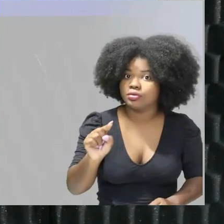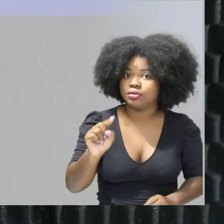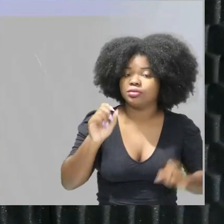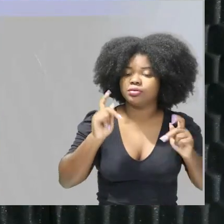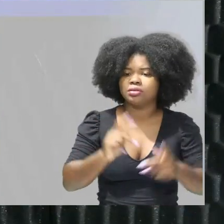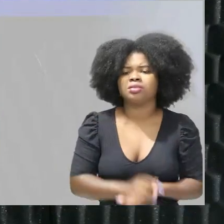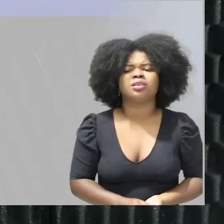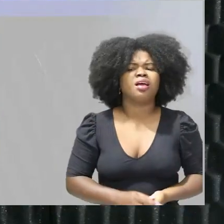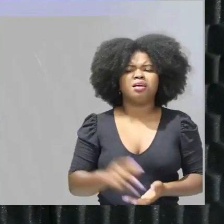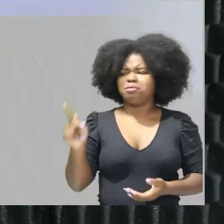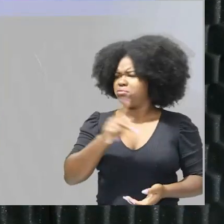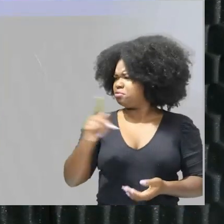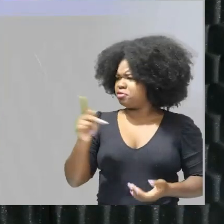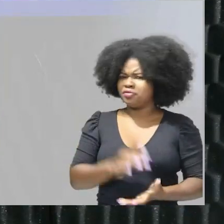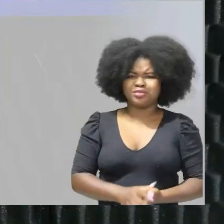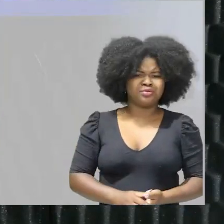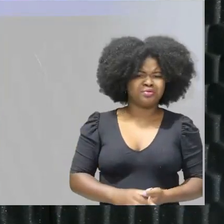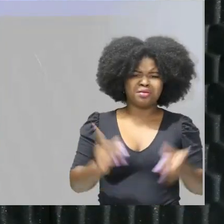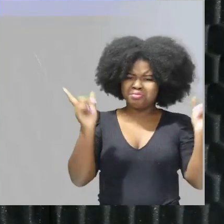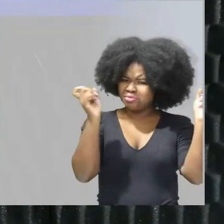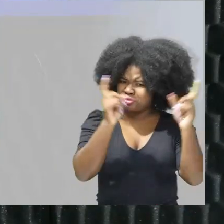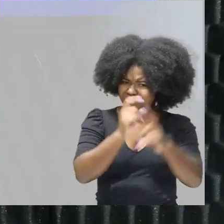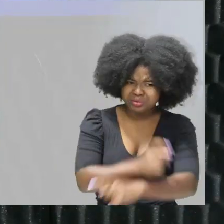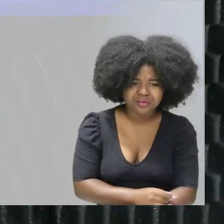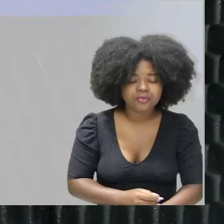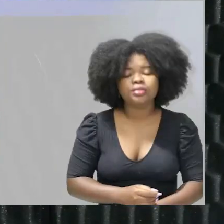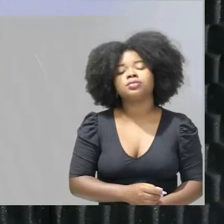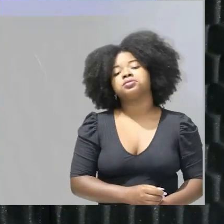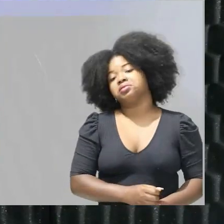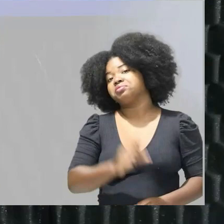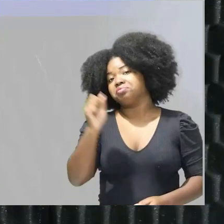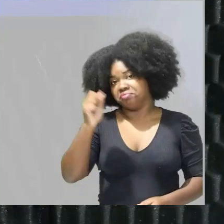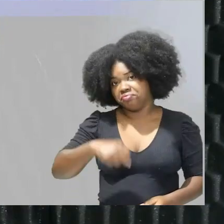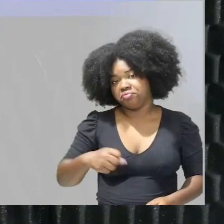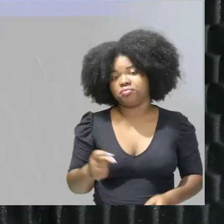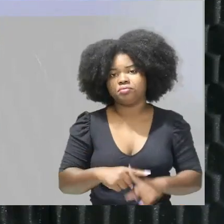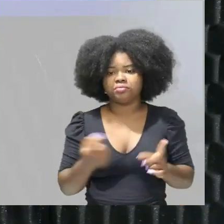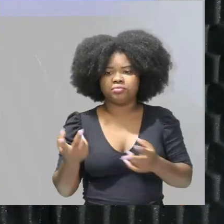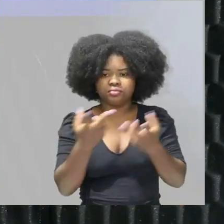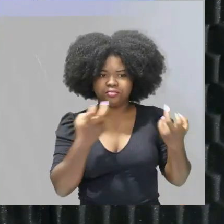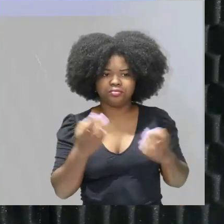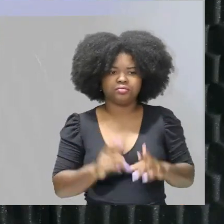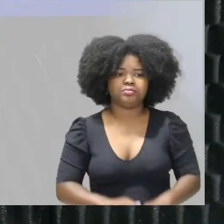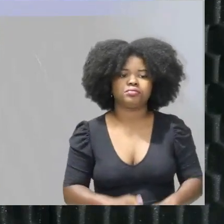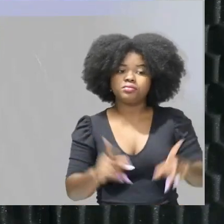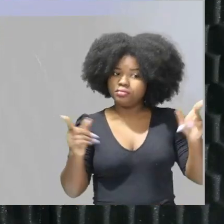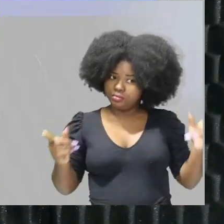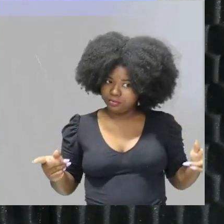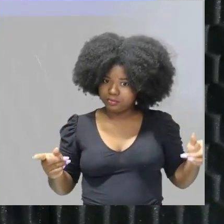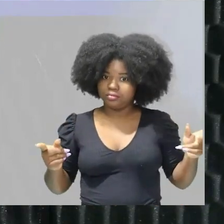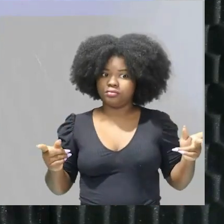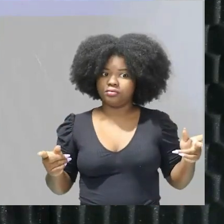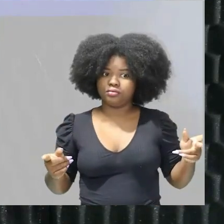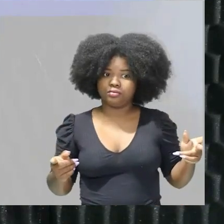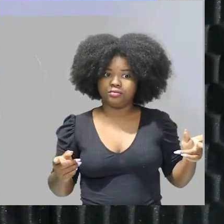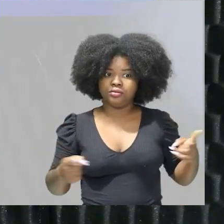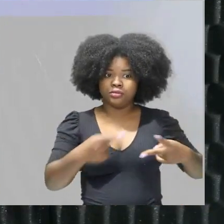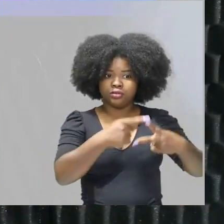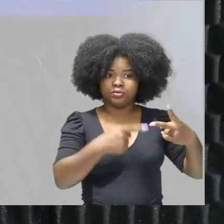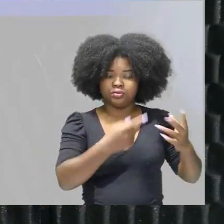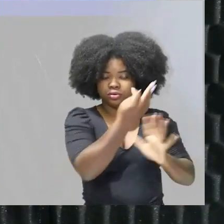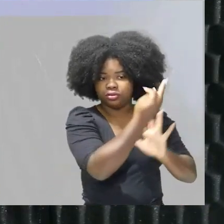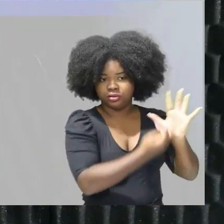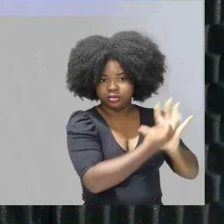dá trabalho reconheço dá trabalho mas se você perceber direitinho as diferença semelhanças entre os textos